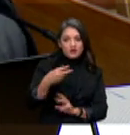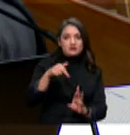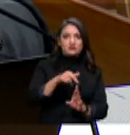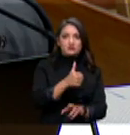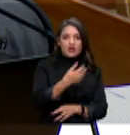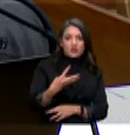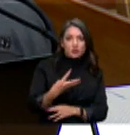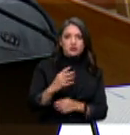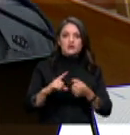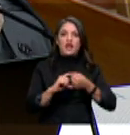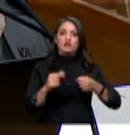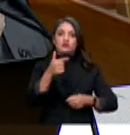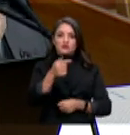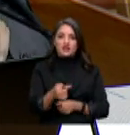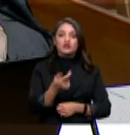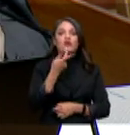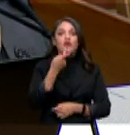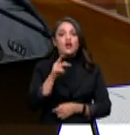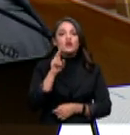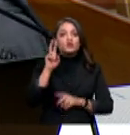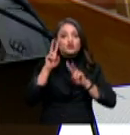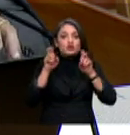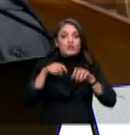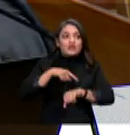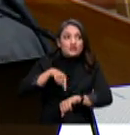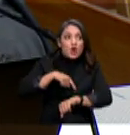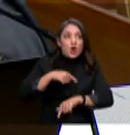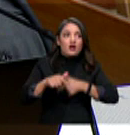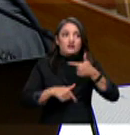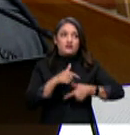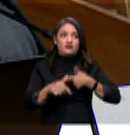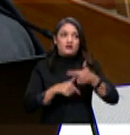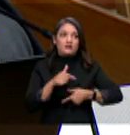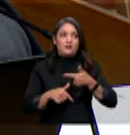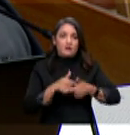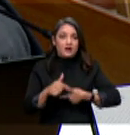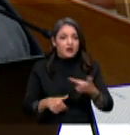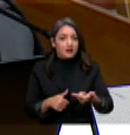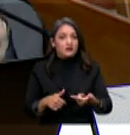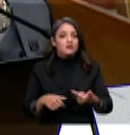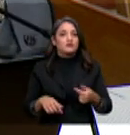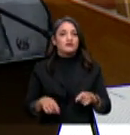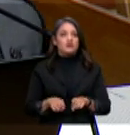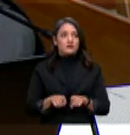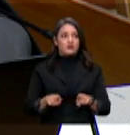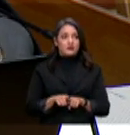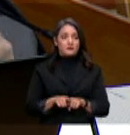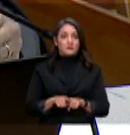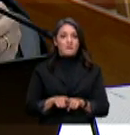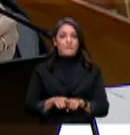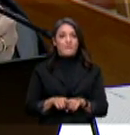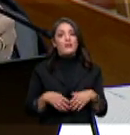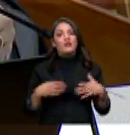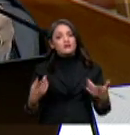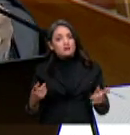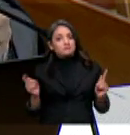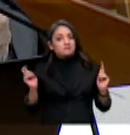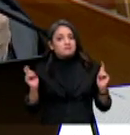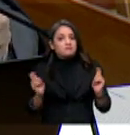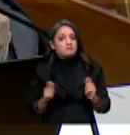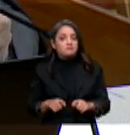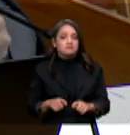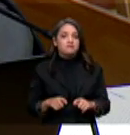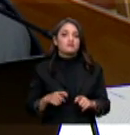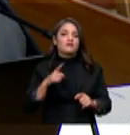7º, se referindo à jornada de trabalho, a questão exatamente da jornada do trabalho, possibilitando